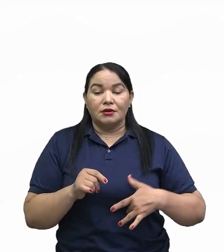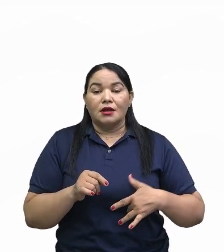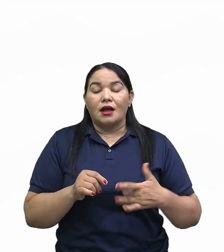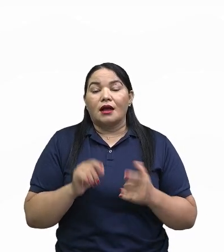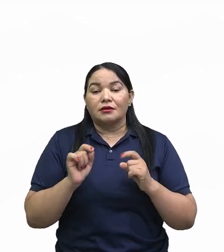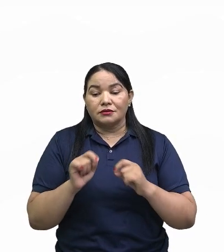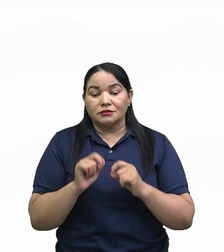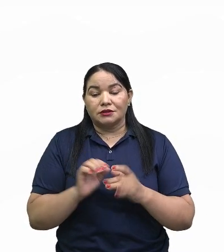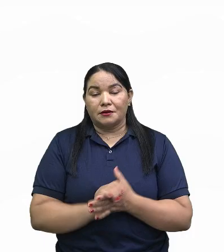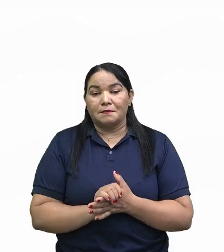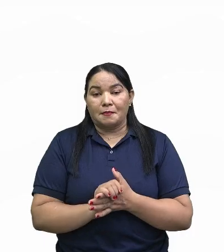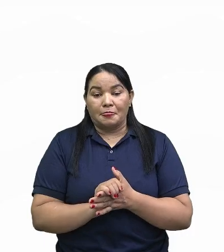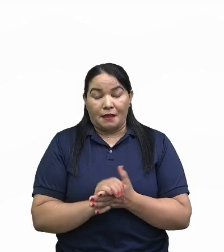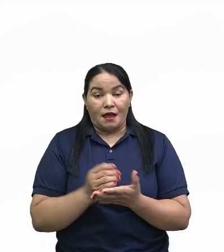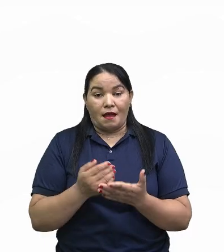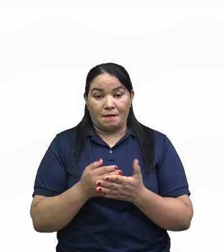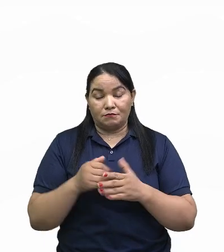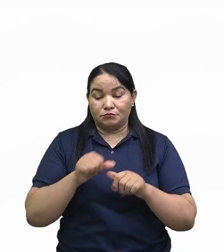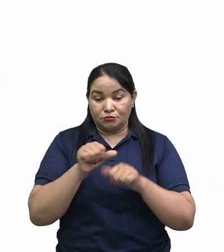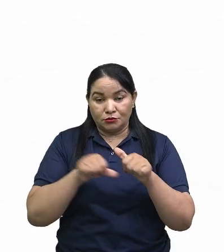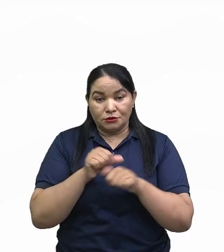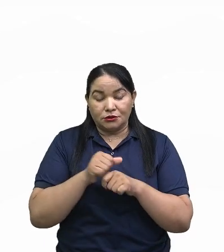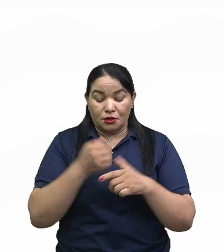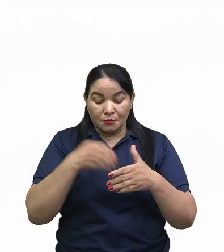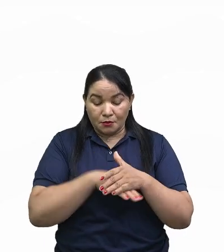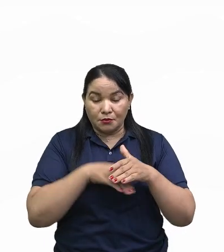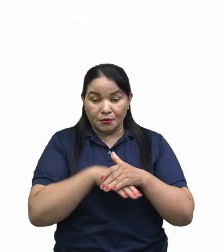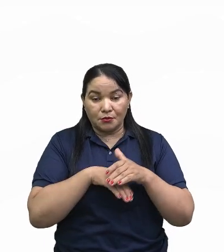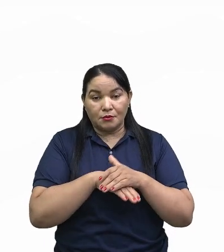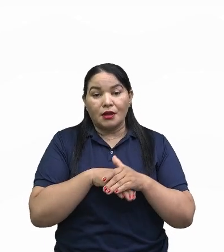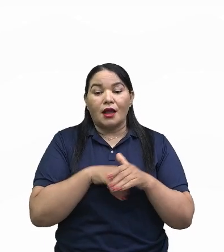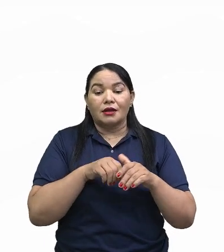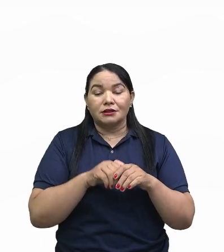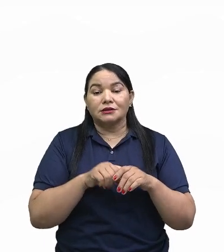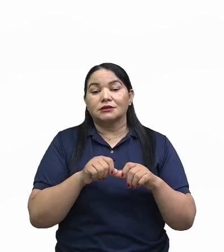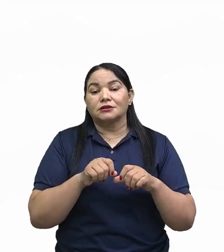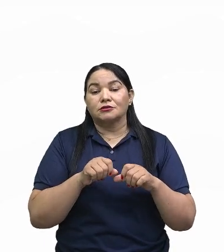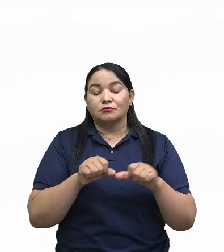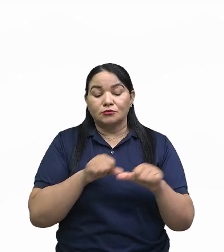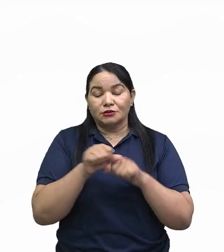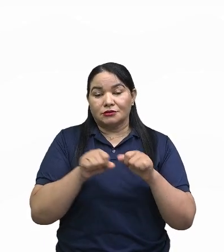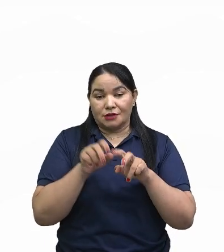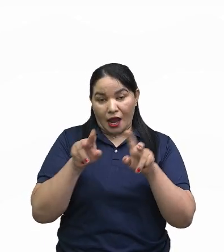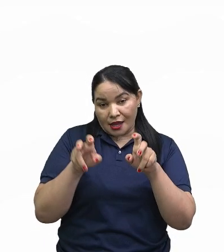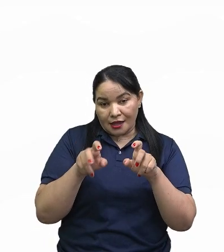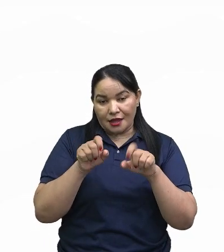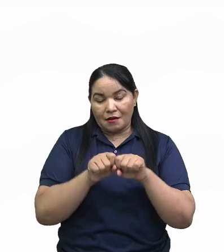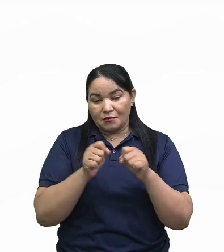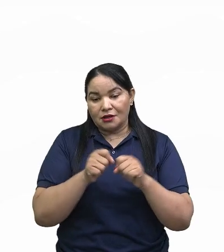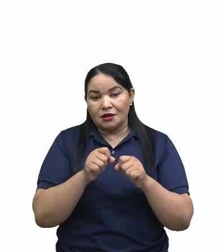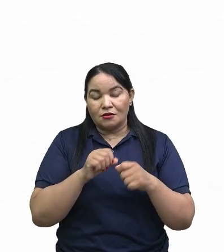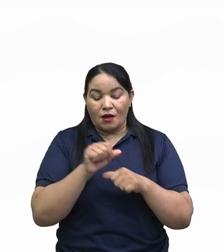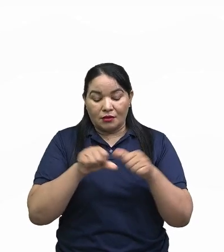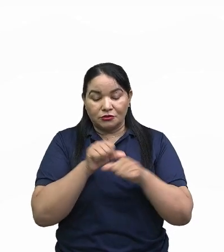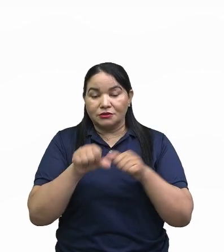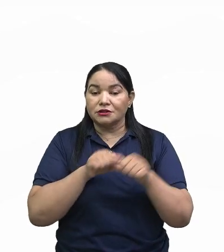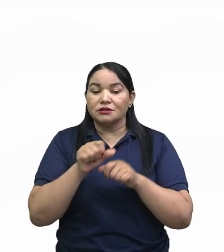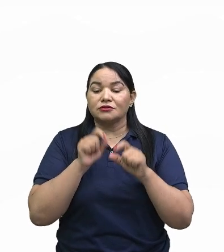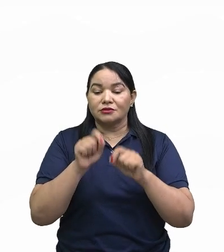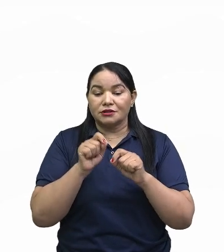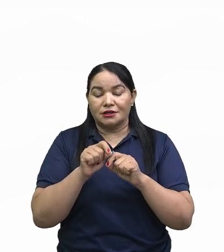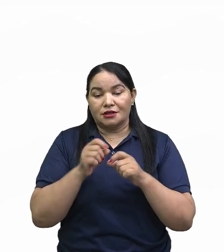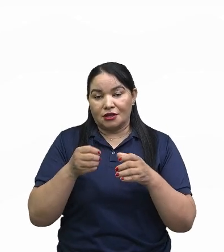do glicogênio, que é a fórmula como ele foi armazenado, quebrando e transformando em moléculas de glicose, tá